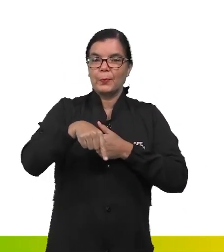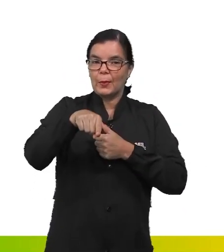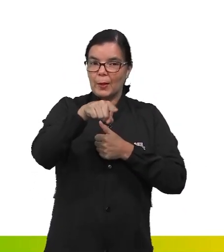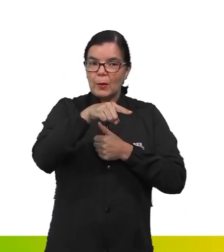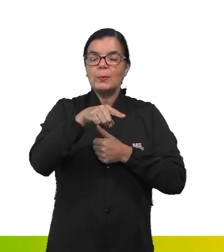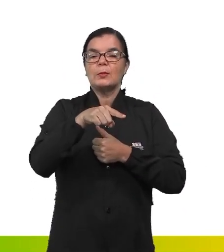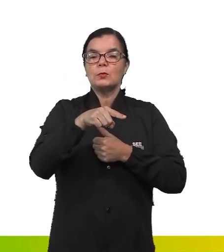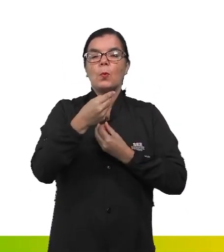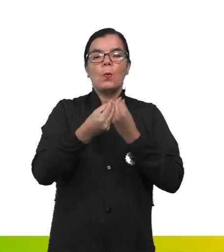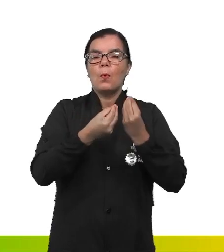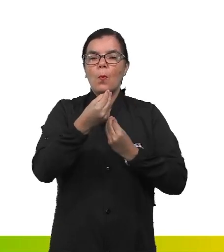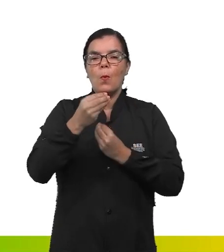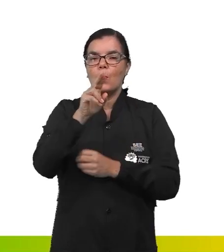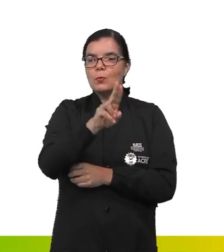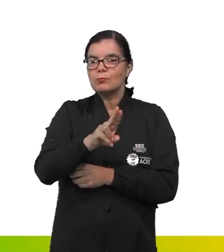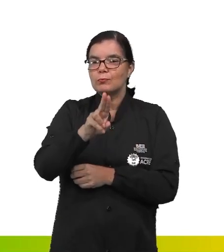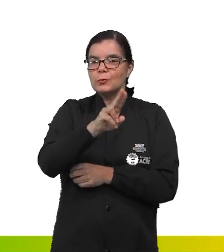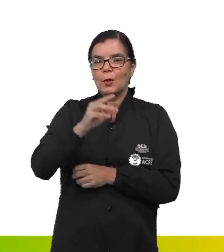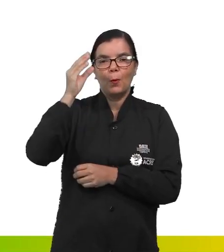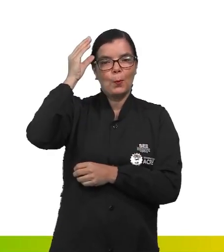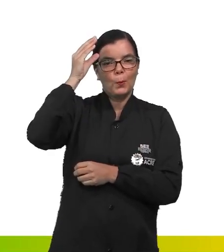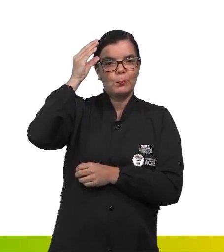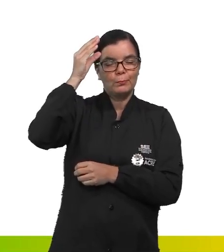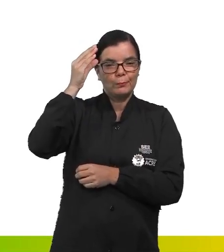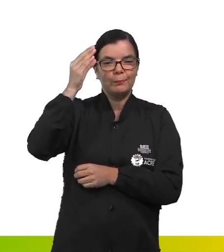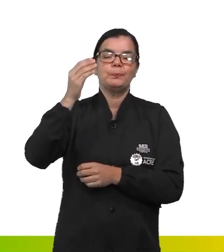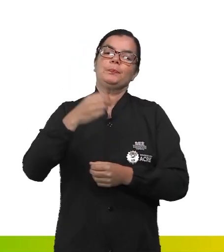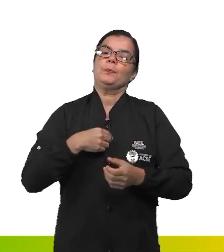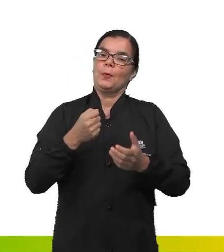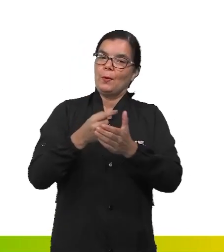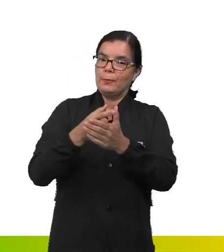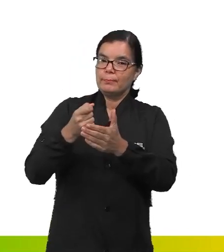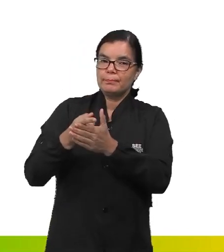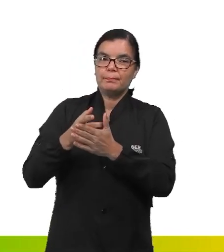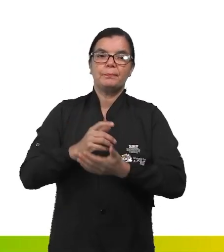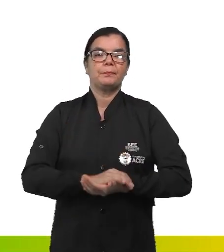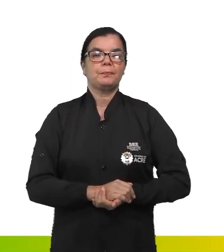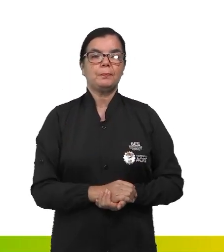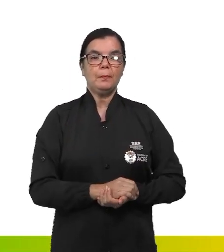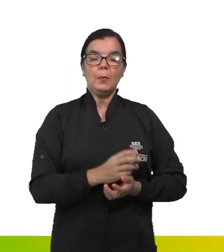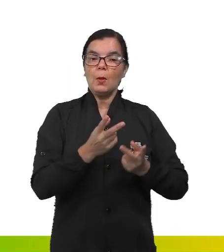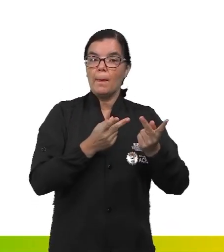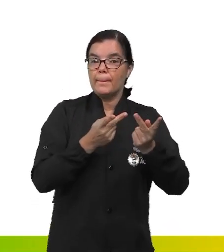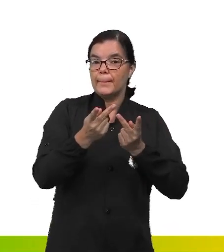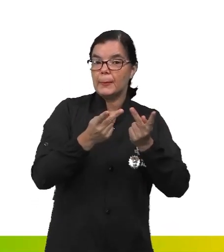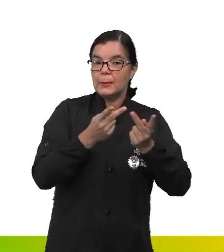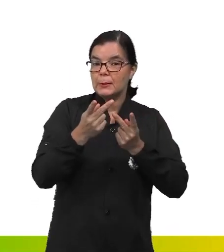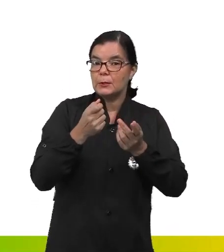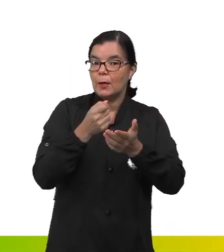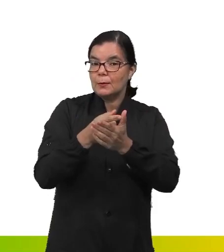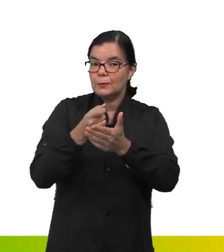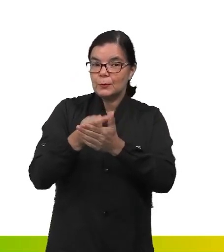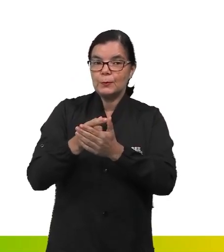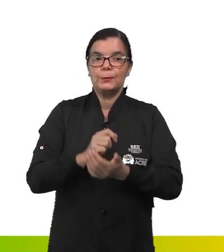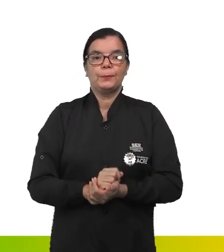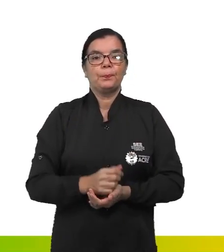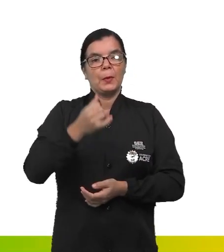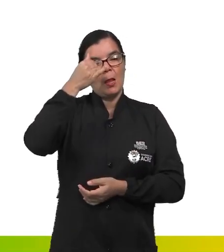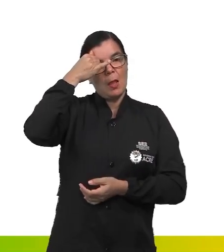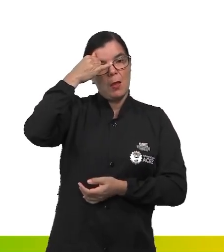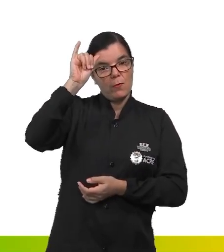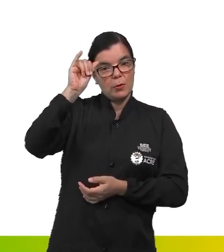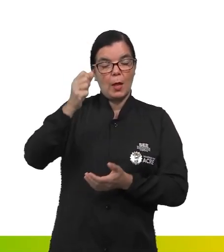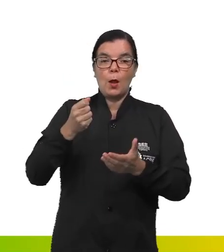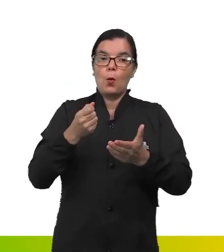consumo consciente. Vamos ler comigo? Olha que interessante. Planejar as compras, evitar compras